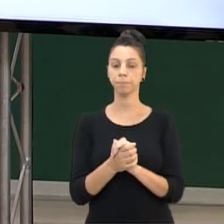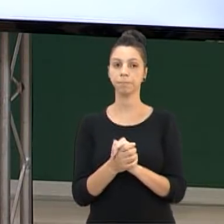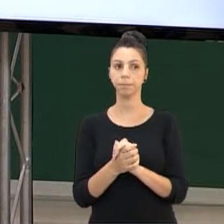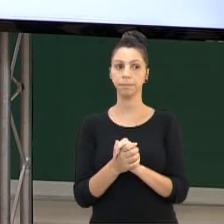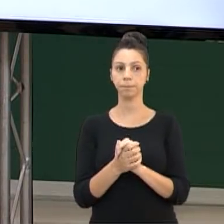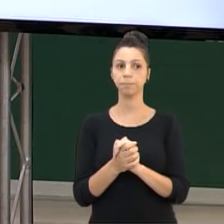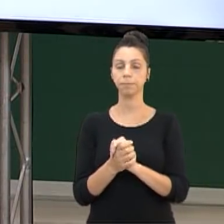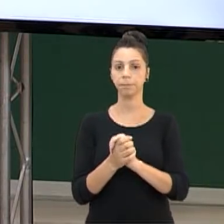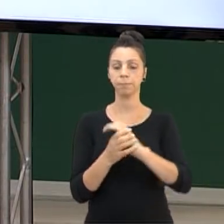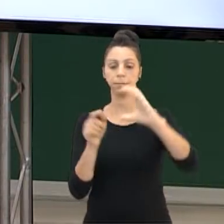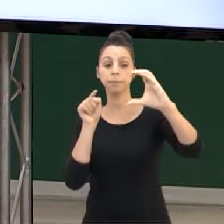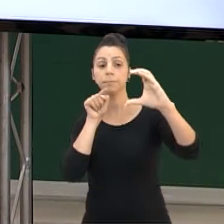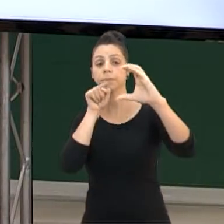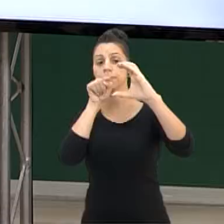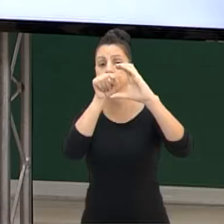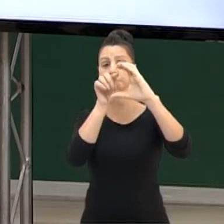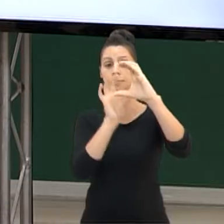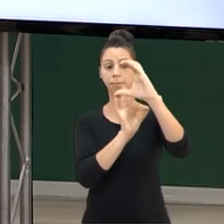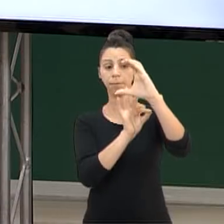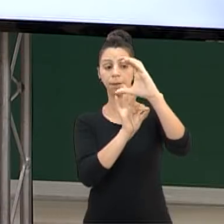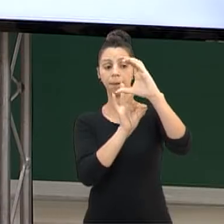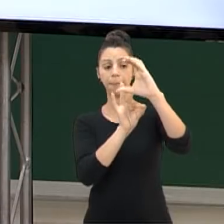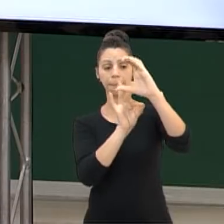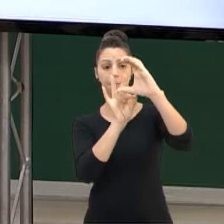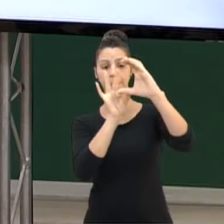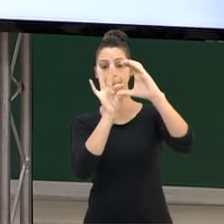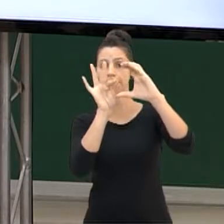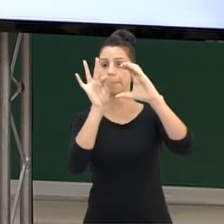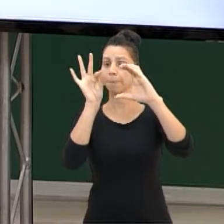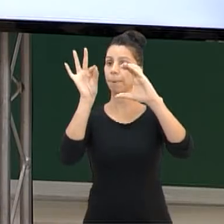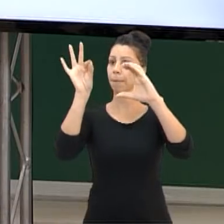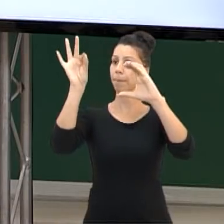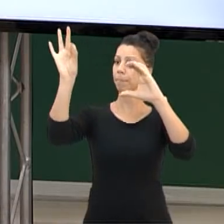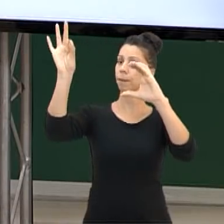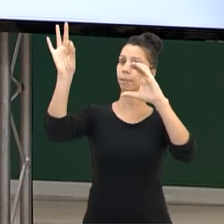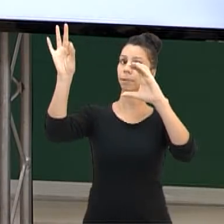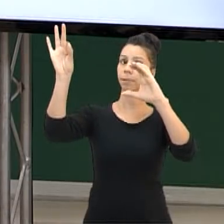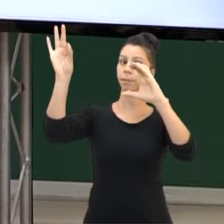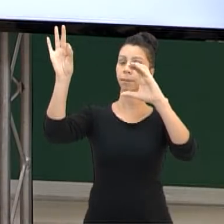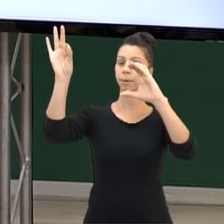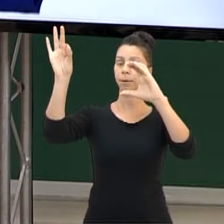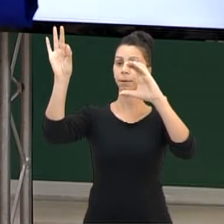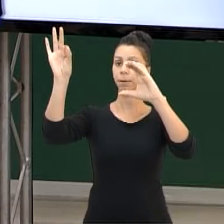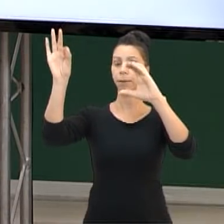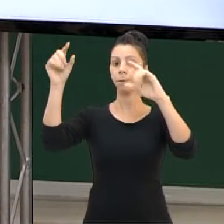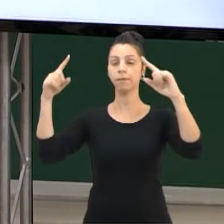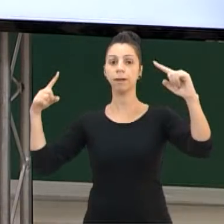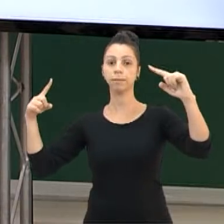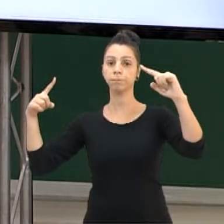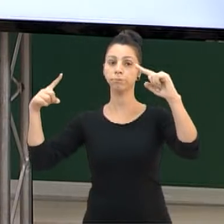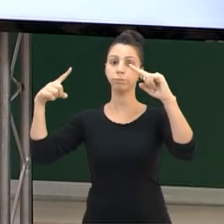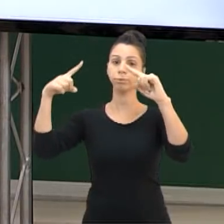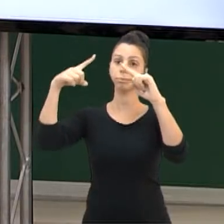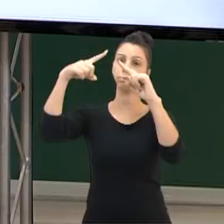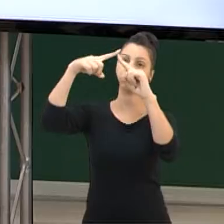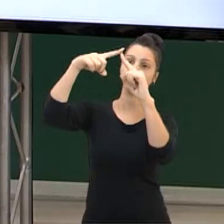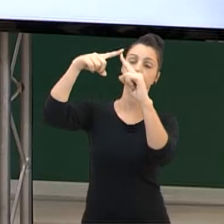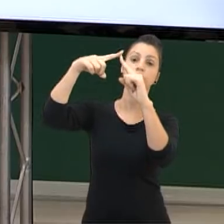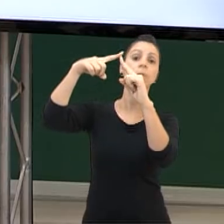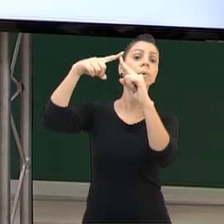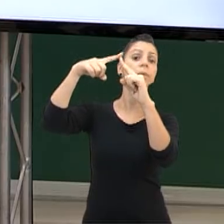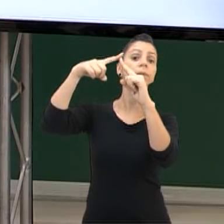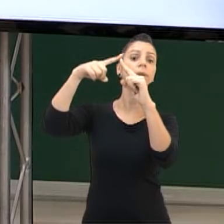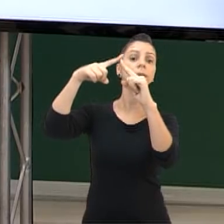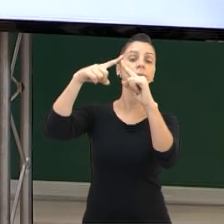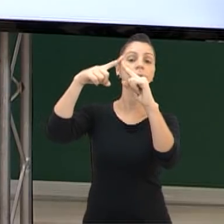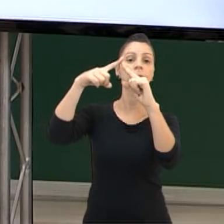E esse centro, se eu for prolongar, ele vai estar formando um ângulo reto. tá? Na minha secante. Então, é só uma